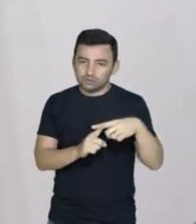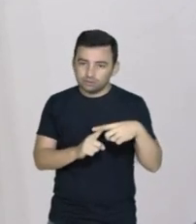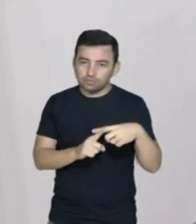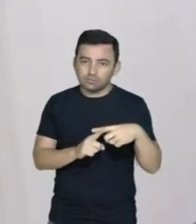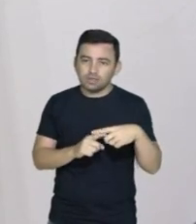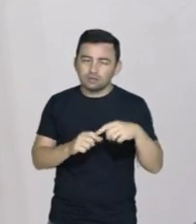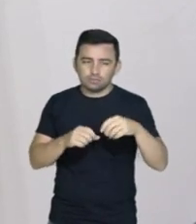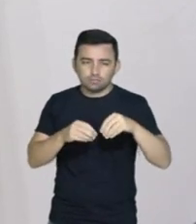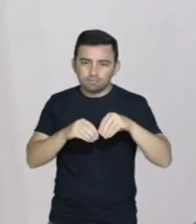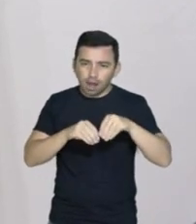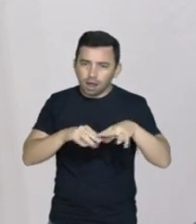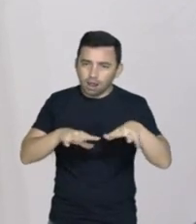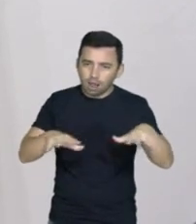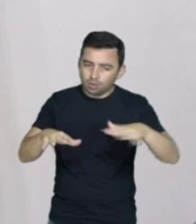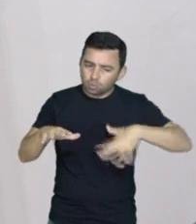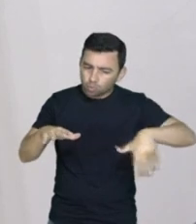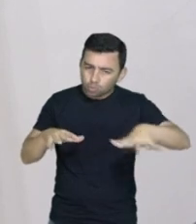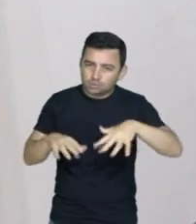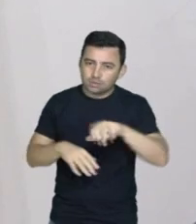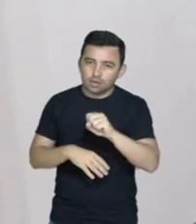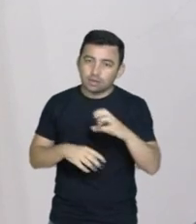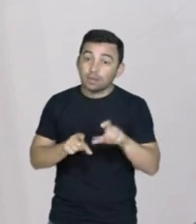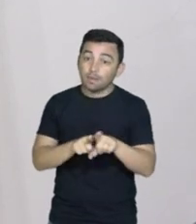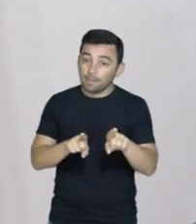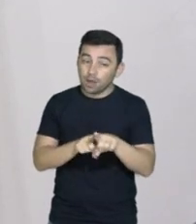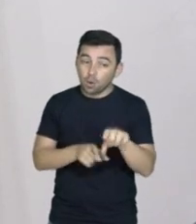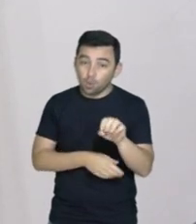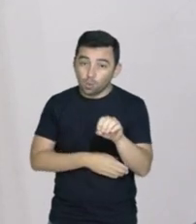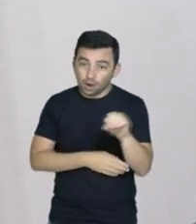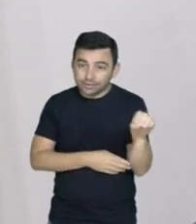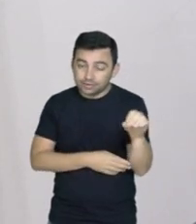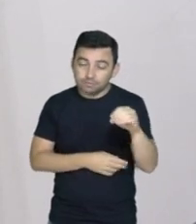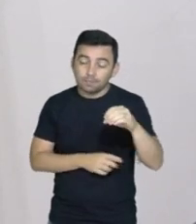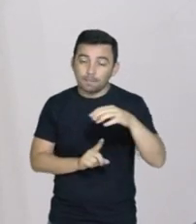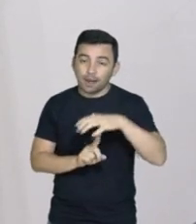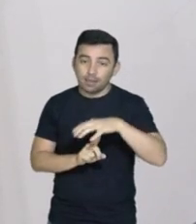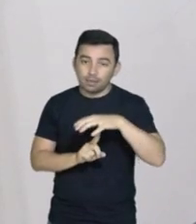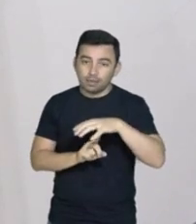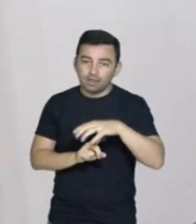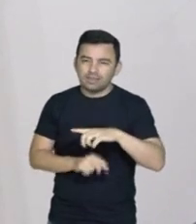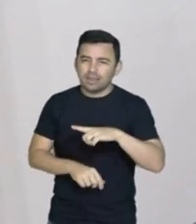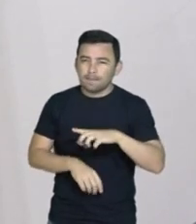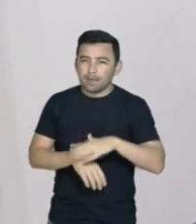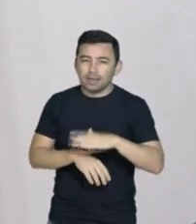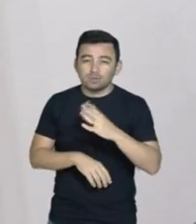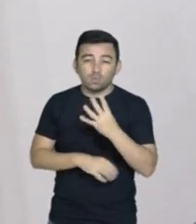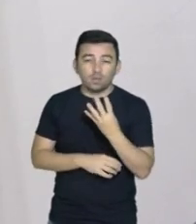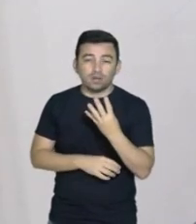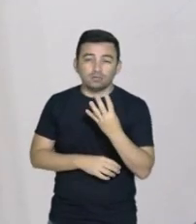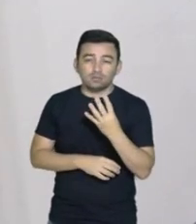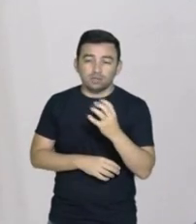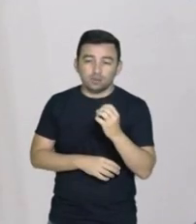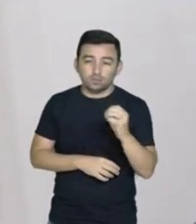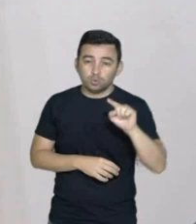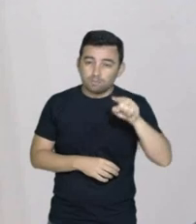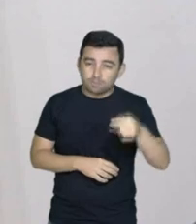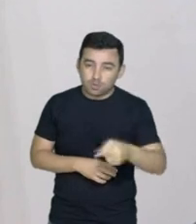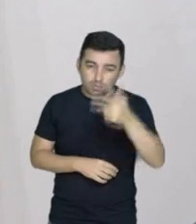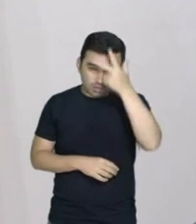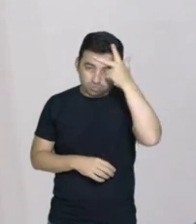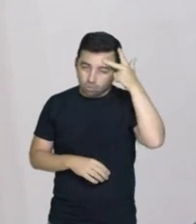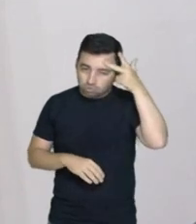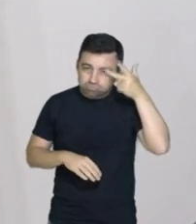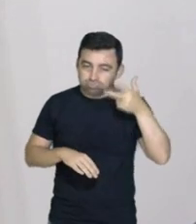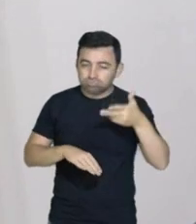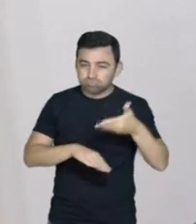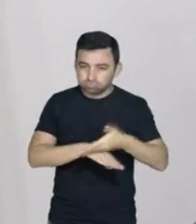e também no sudoeste do Paraná São mais de 400 mil membros Fora